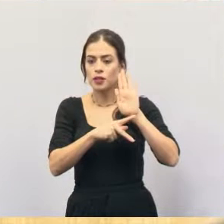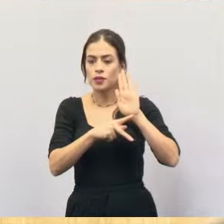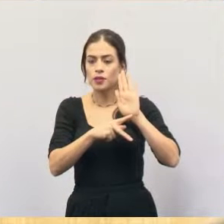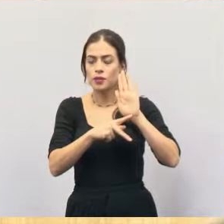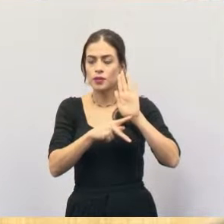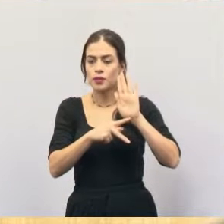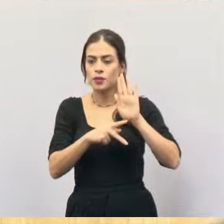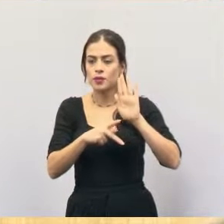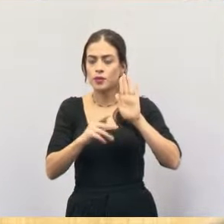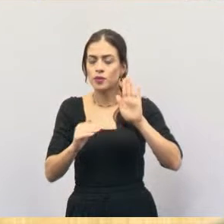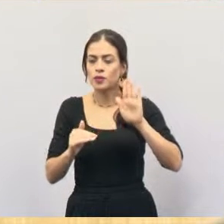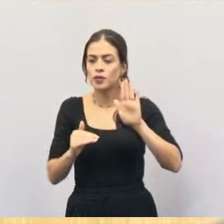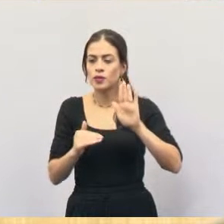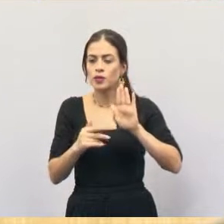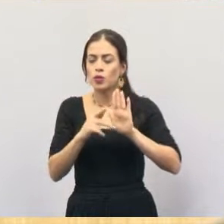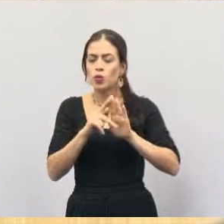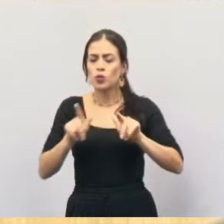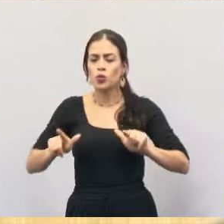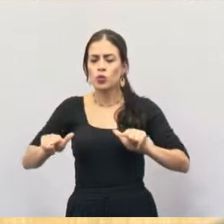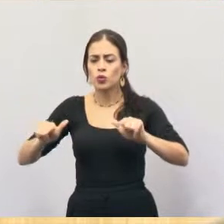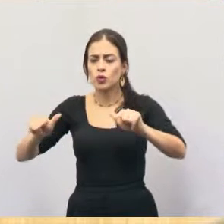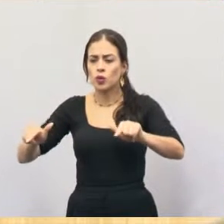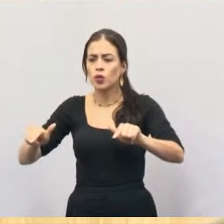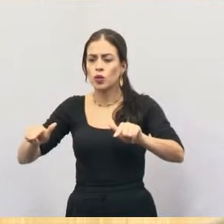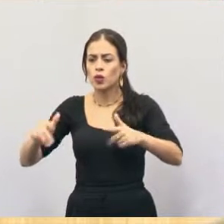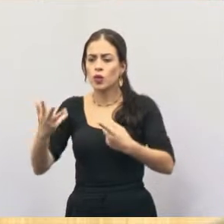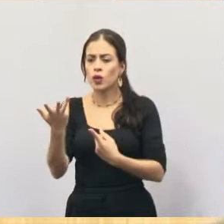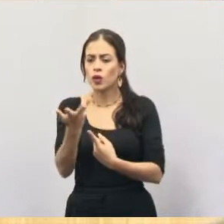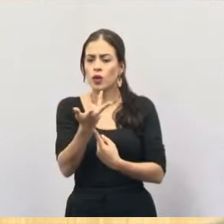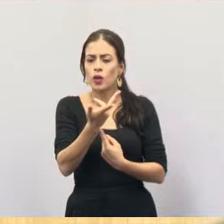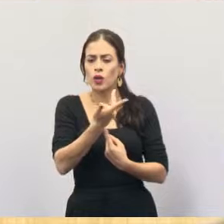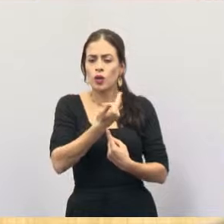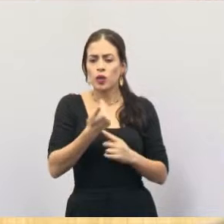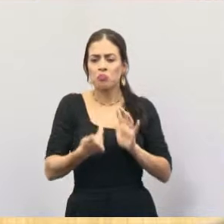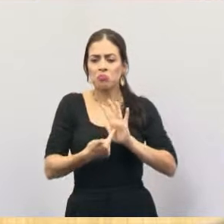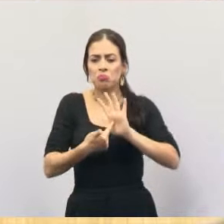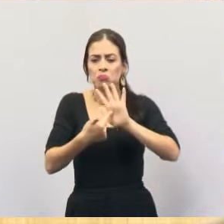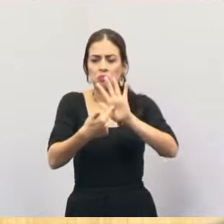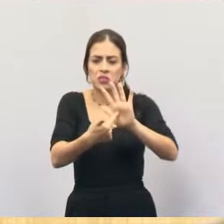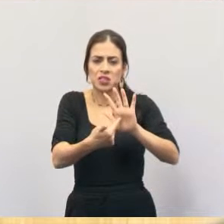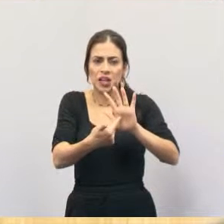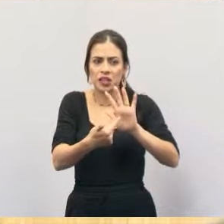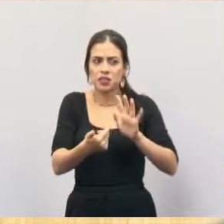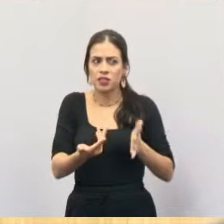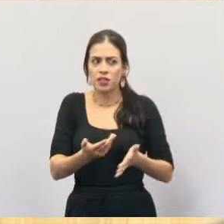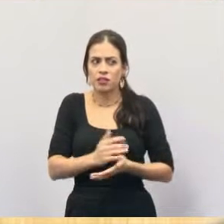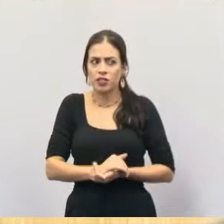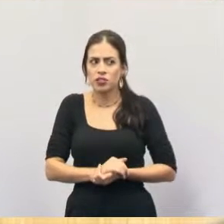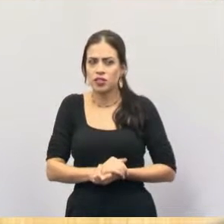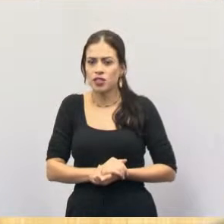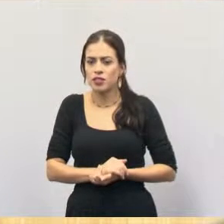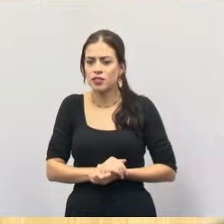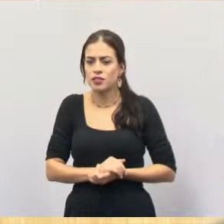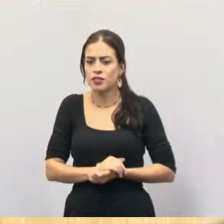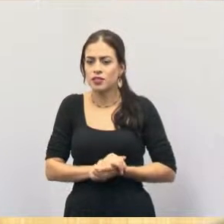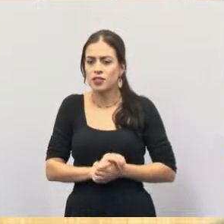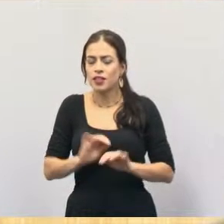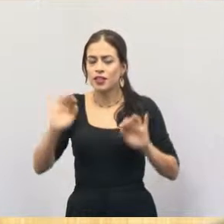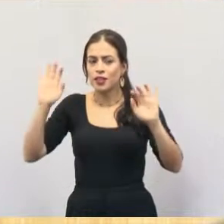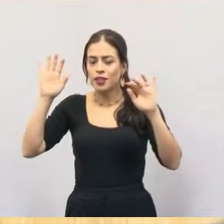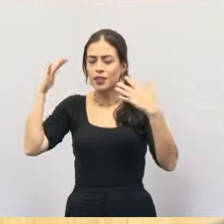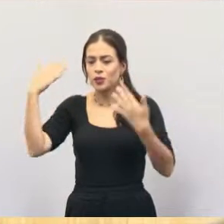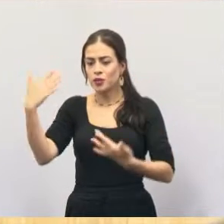institui o diploma Artista Destaque de Jacareí e solenidade em homenagem aos